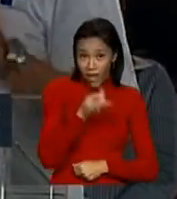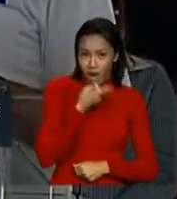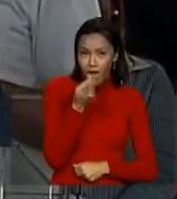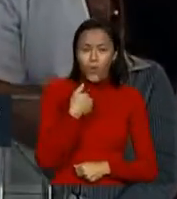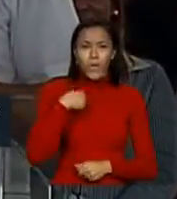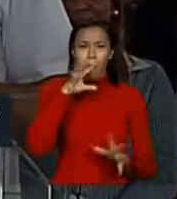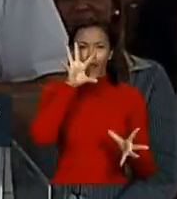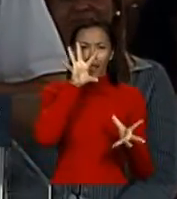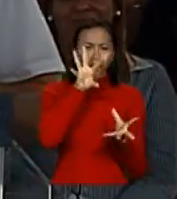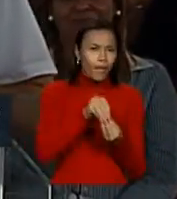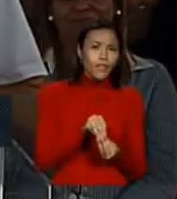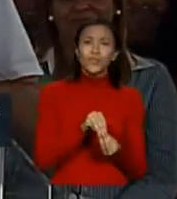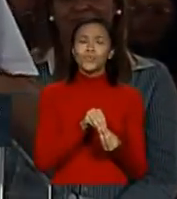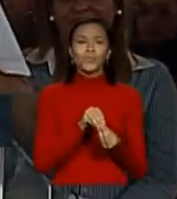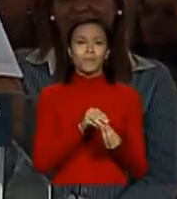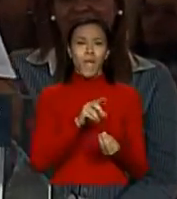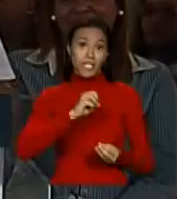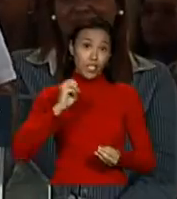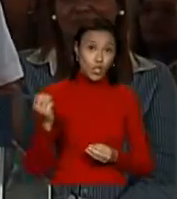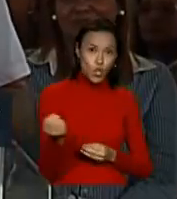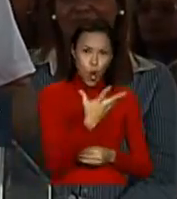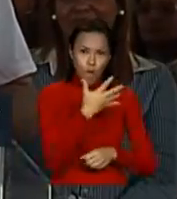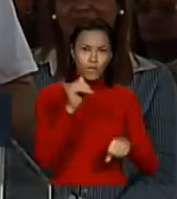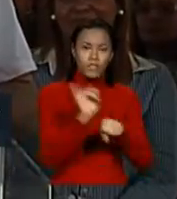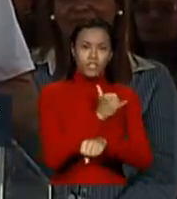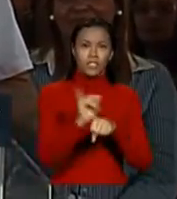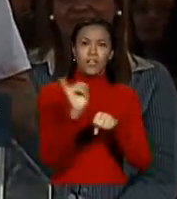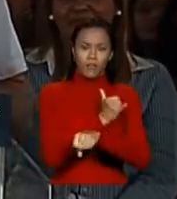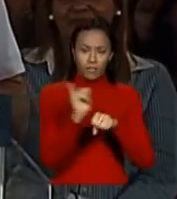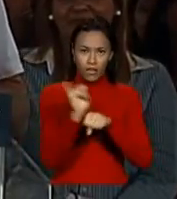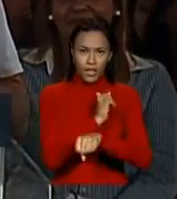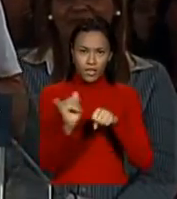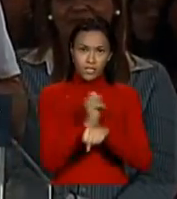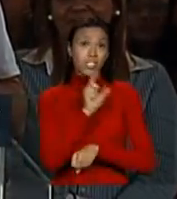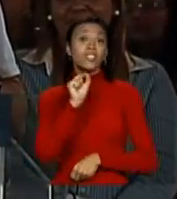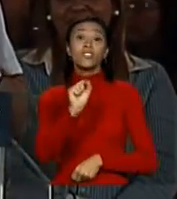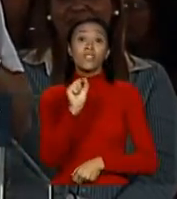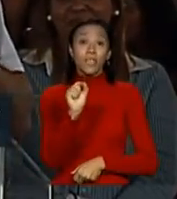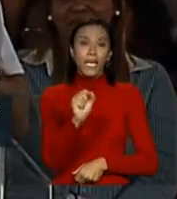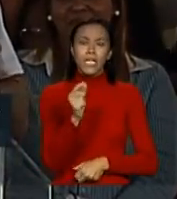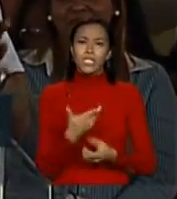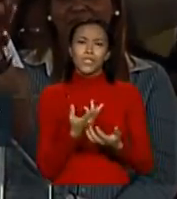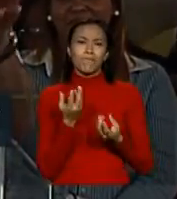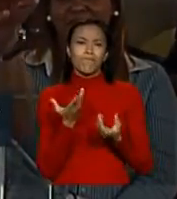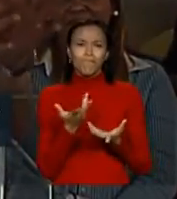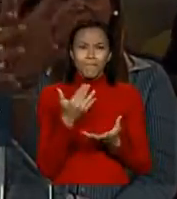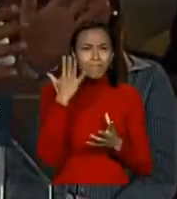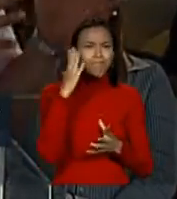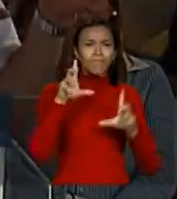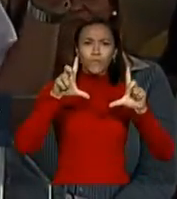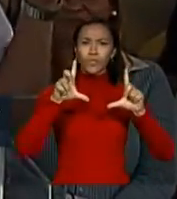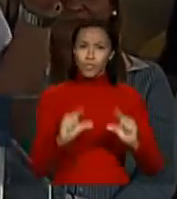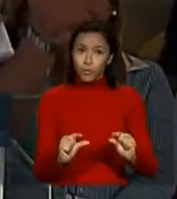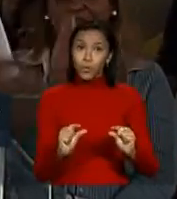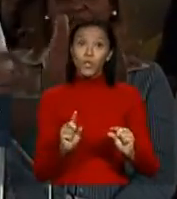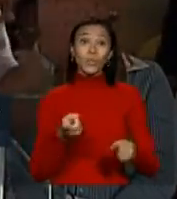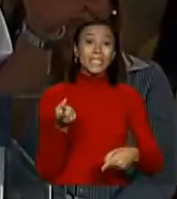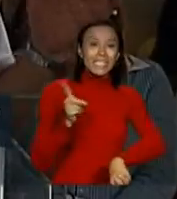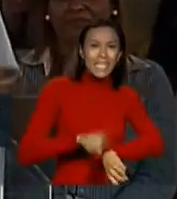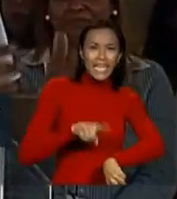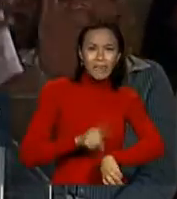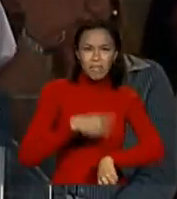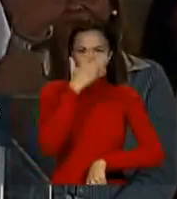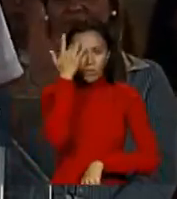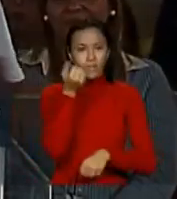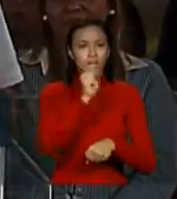que resume essa nova estratégia de tentarmos e buscarmos reduzir o tempo de